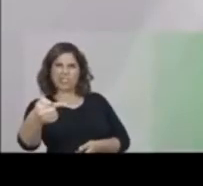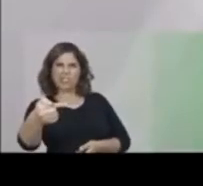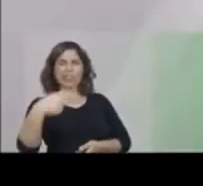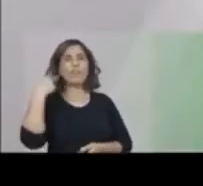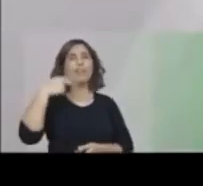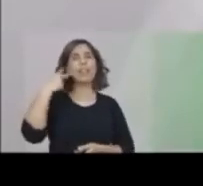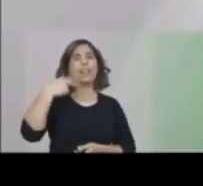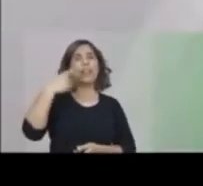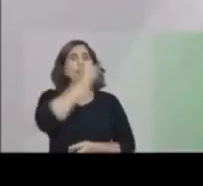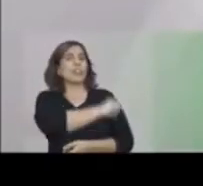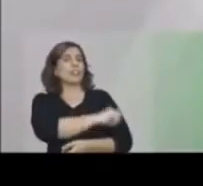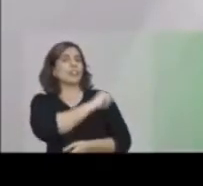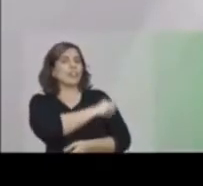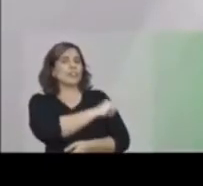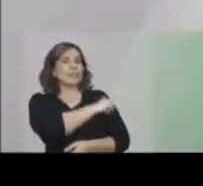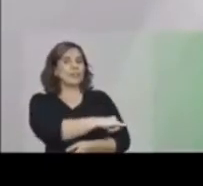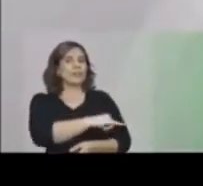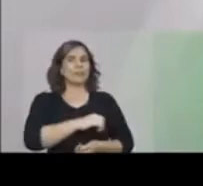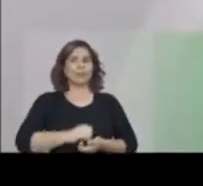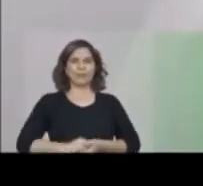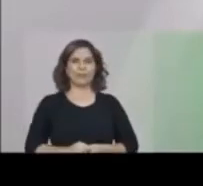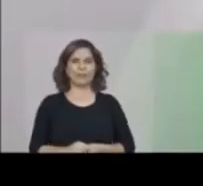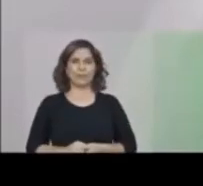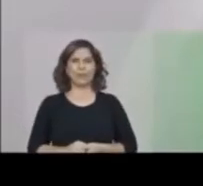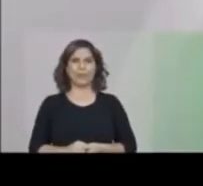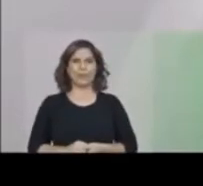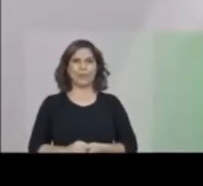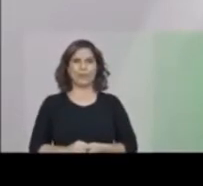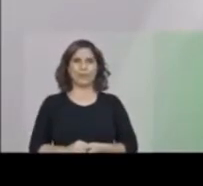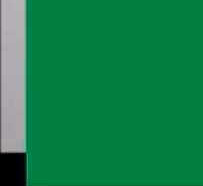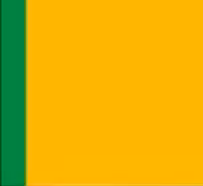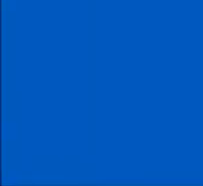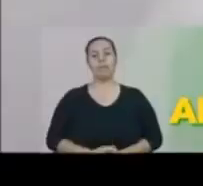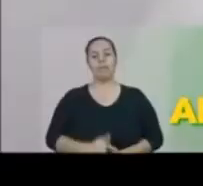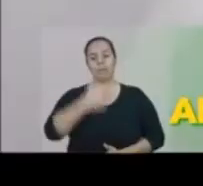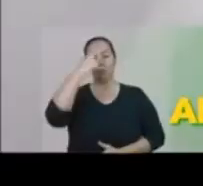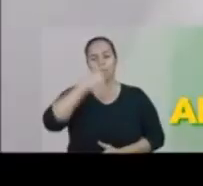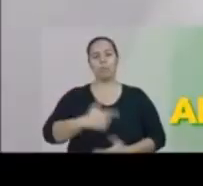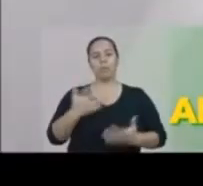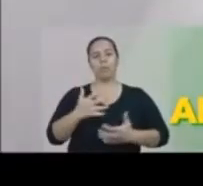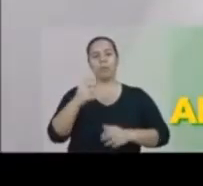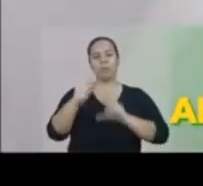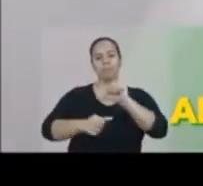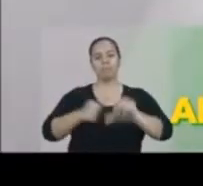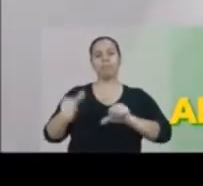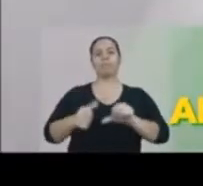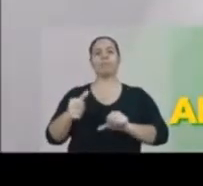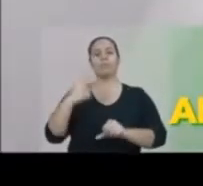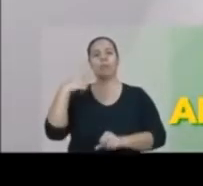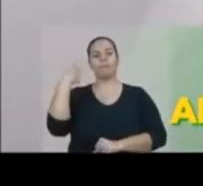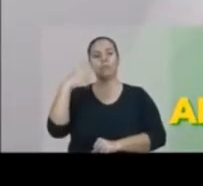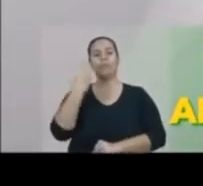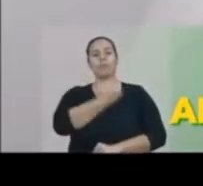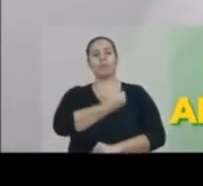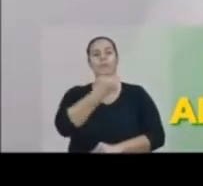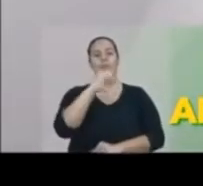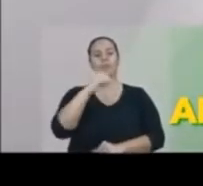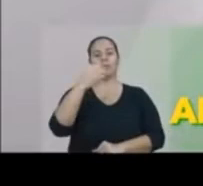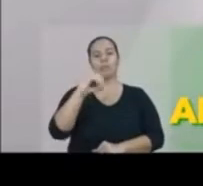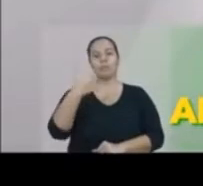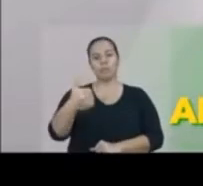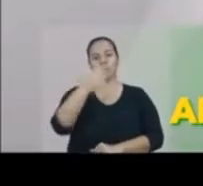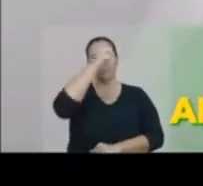interessa! 117, vereador, Rio de Janeiro! Au! Sou Davi Albuquerque e quero ser a voz da mudança. Para mudar,